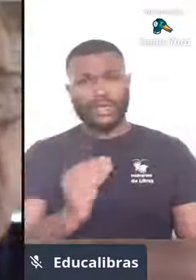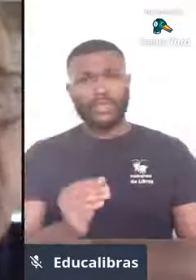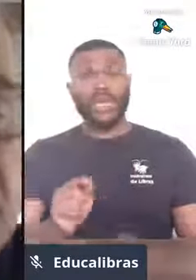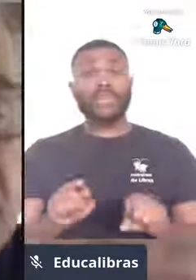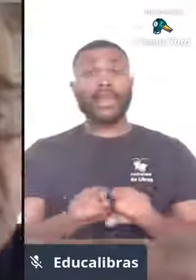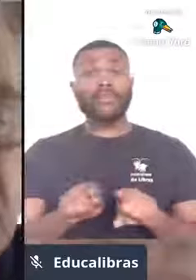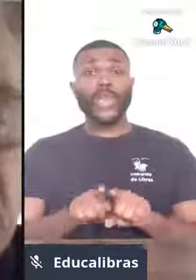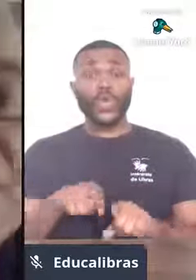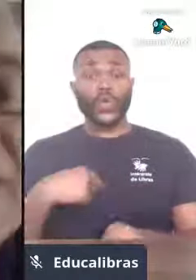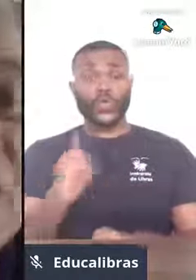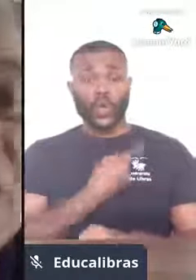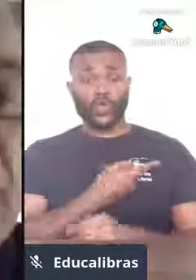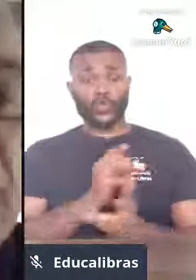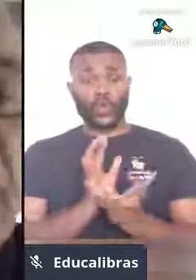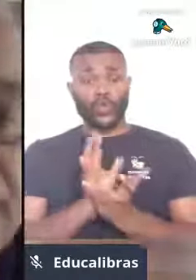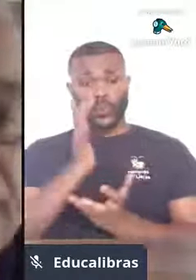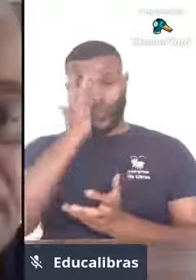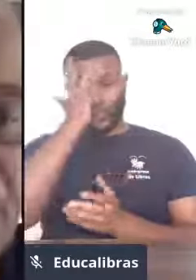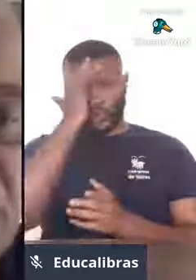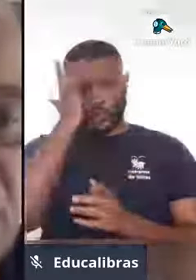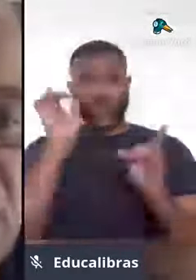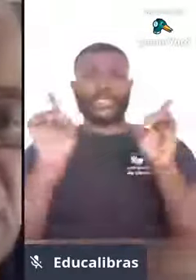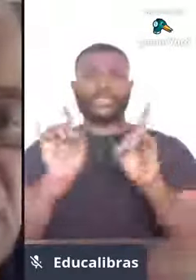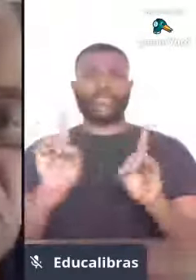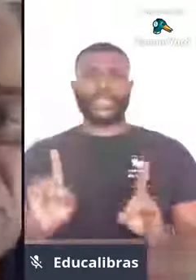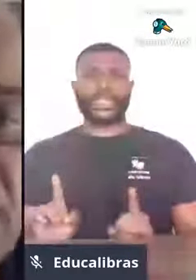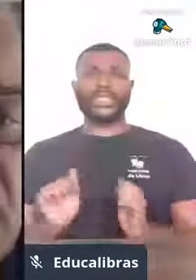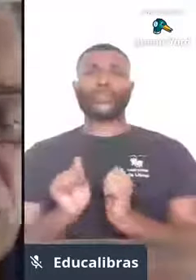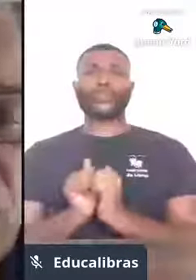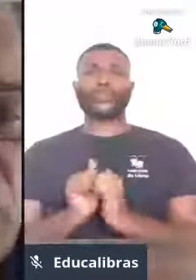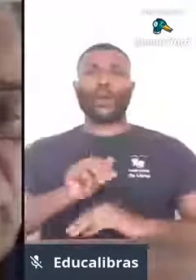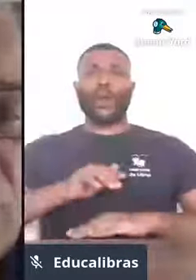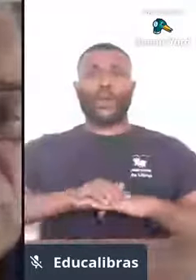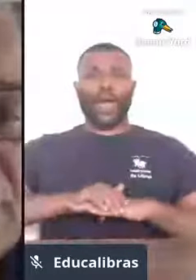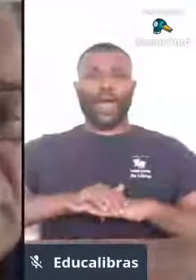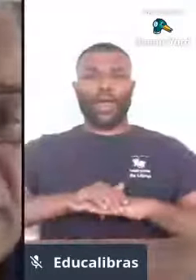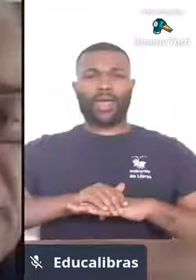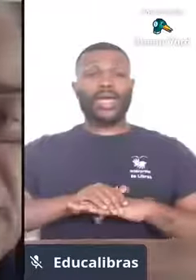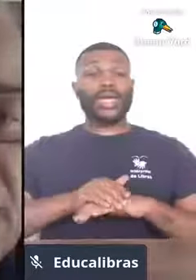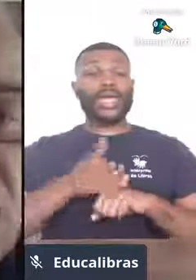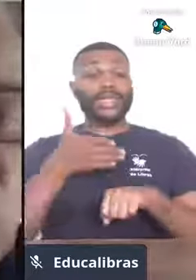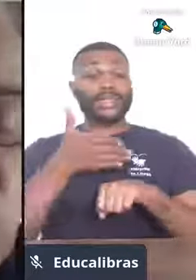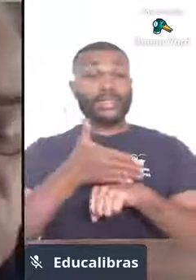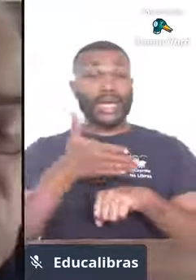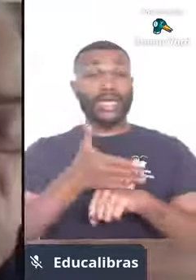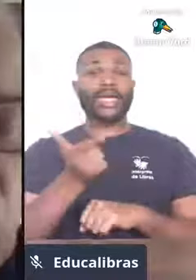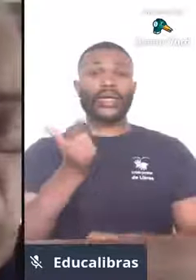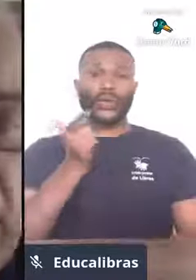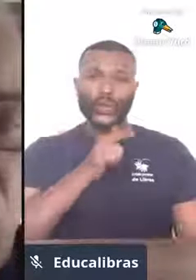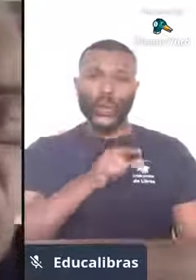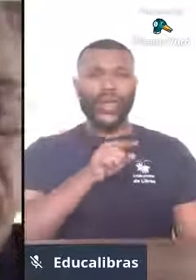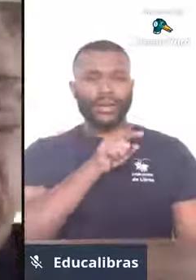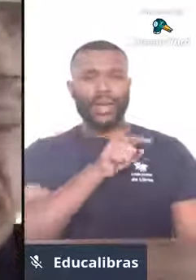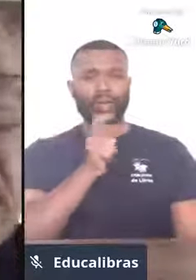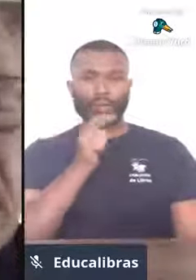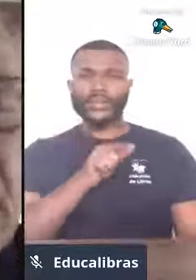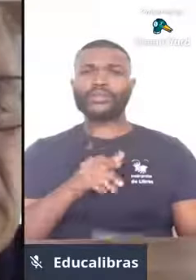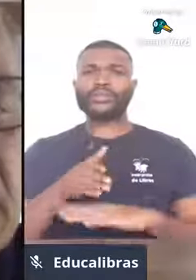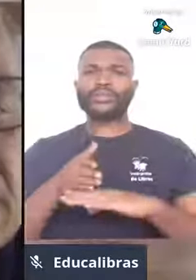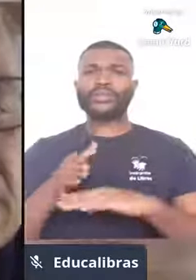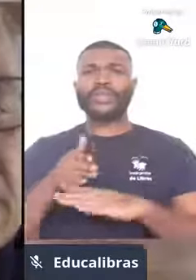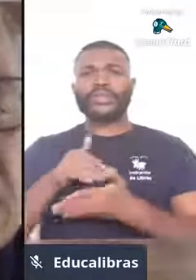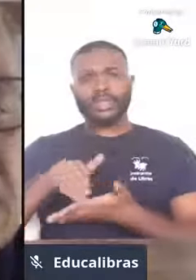deficiência, encabeçado pela Mara. E o Serra ganhou e implantou a secretaria. Quando houve